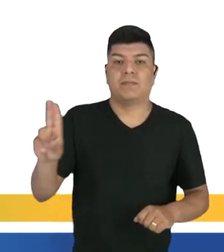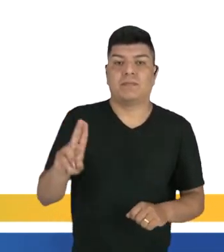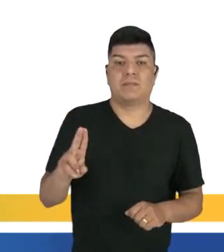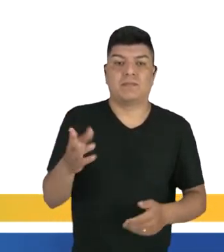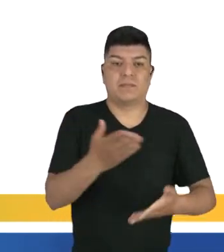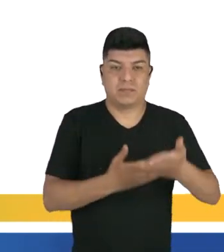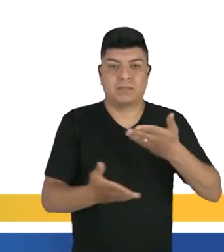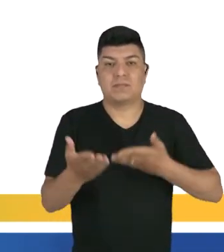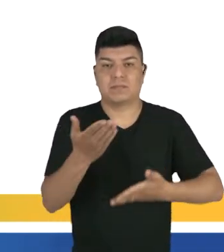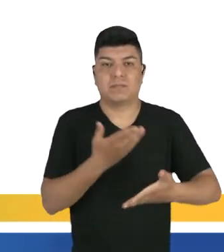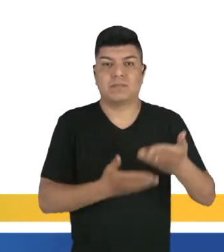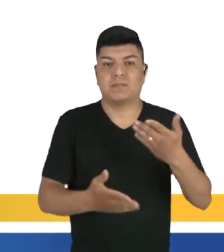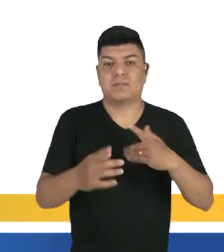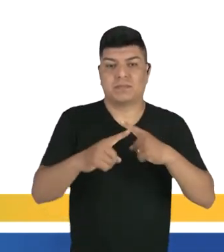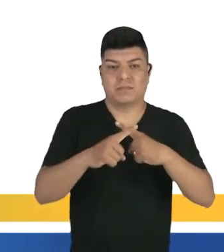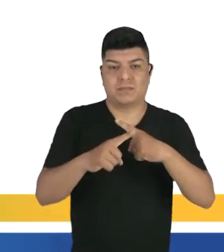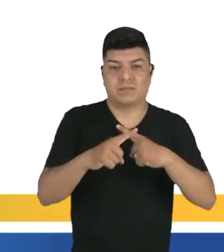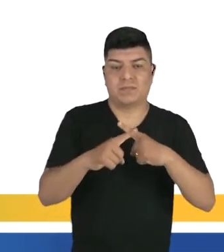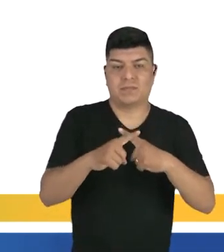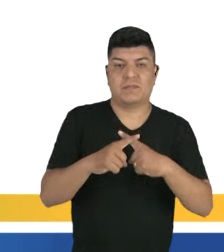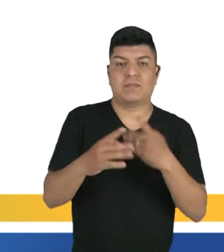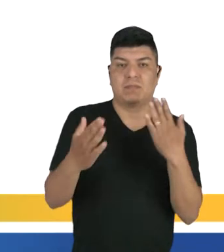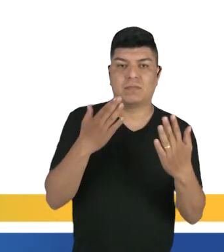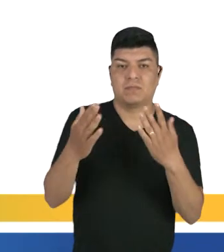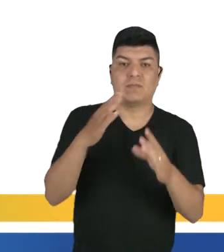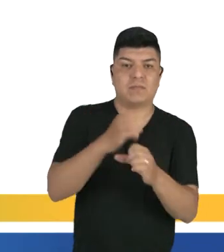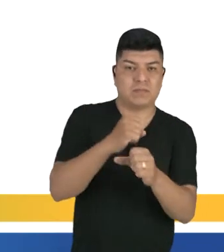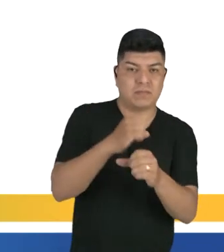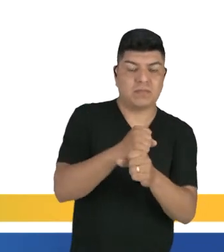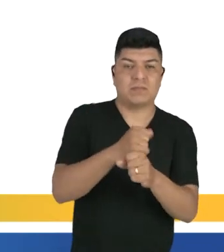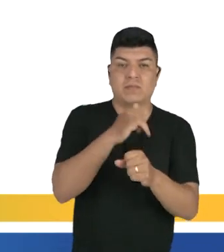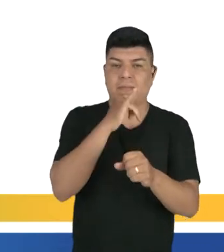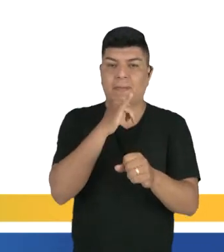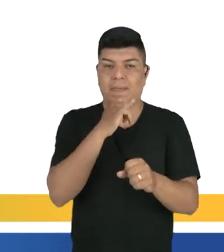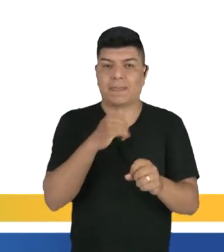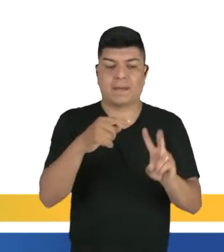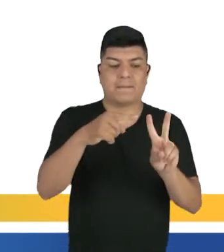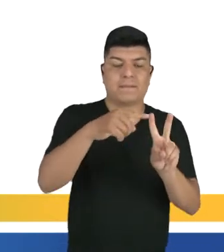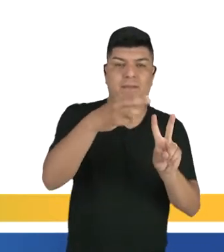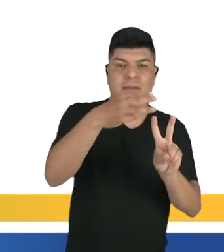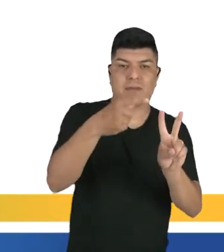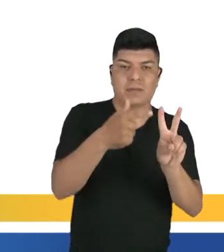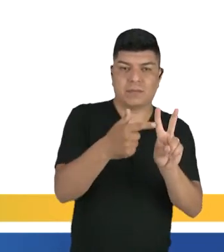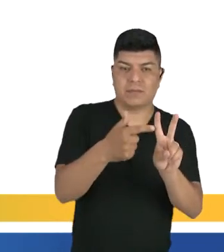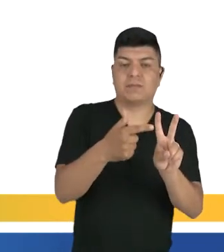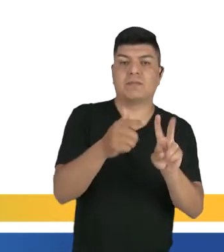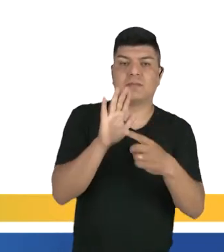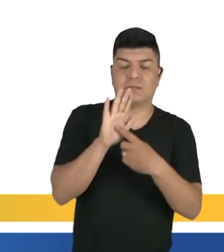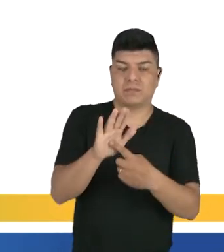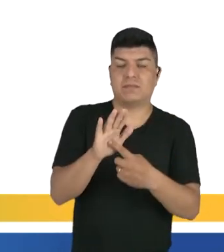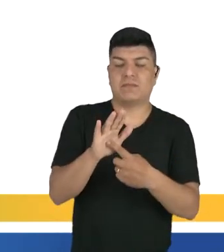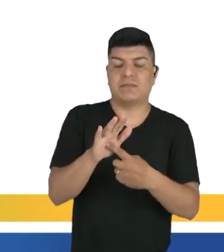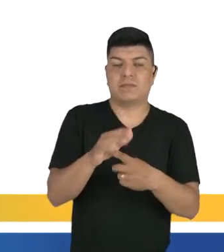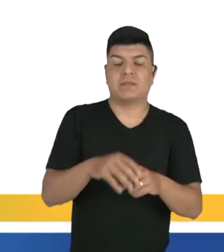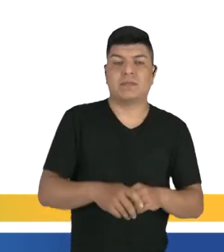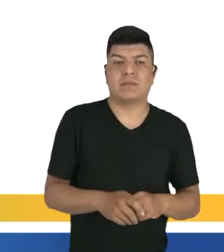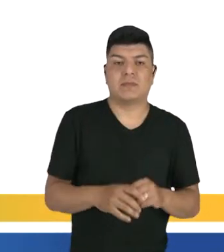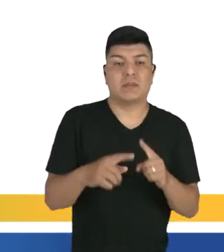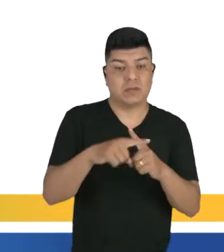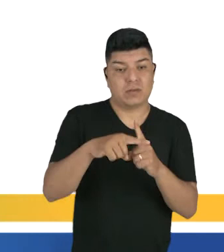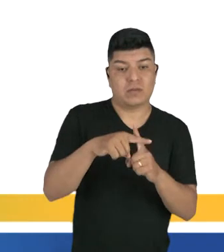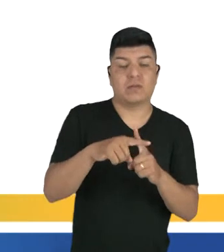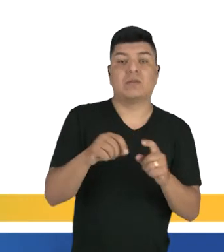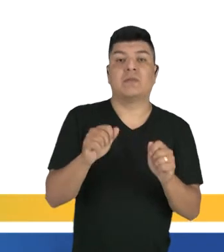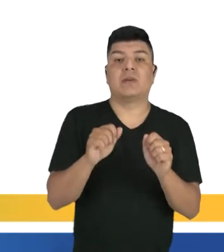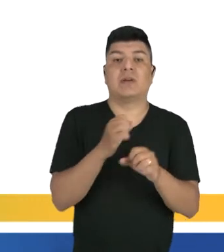A distributividade da multiplicação em relação à soma. Então eu posso colocar a raiz cúbica de 2 em evidência, né, e